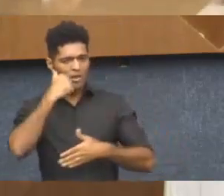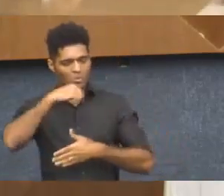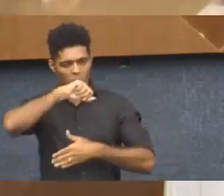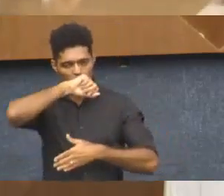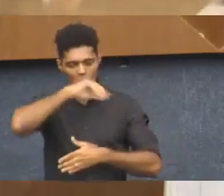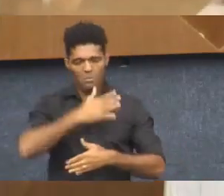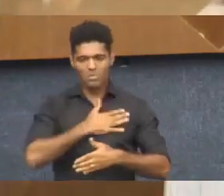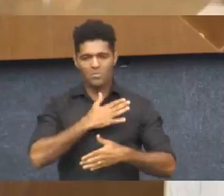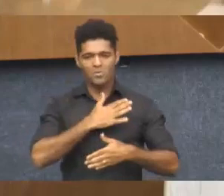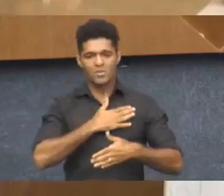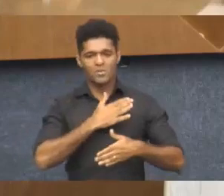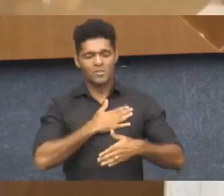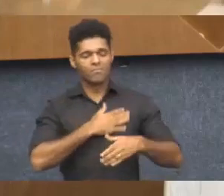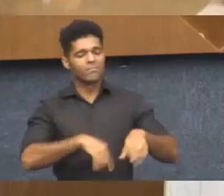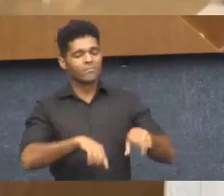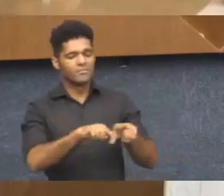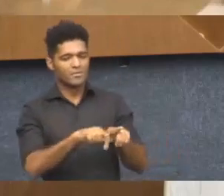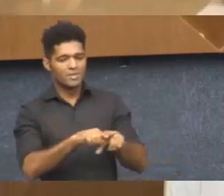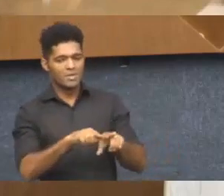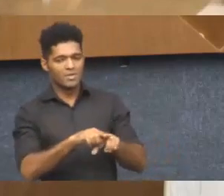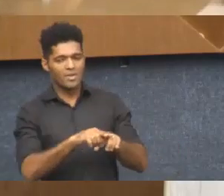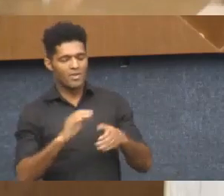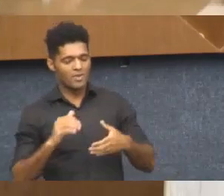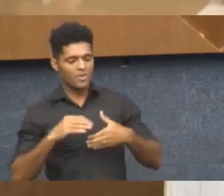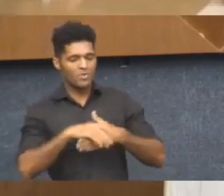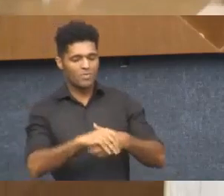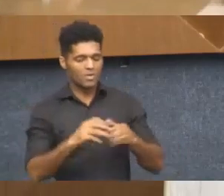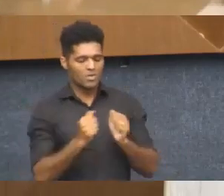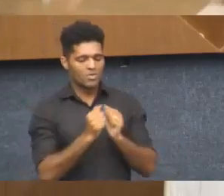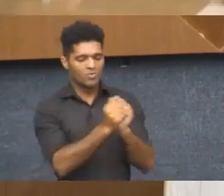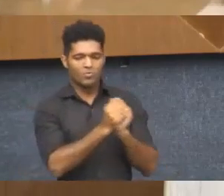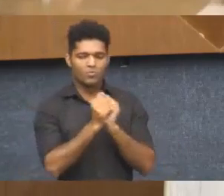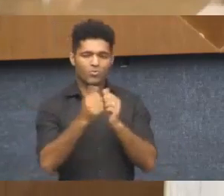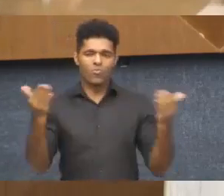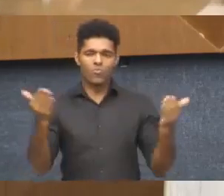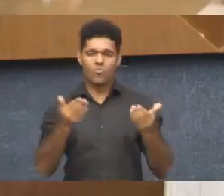Gomes, minha companheira de 35 anos.